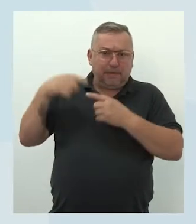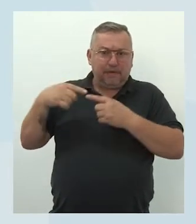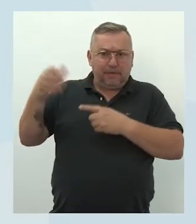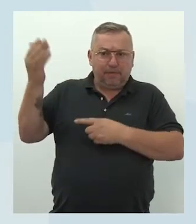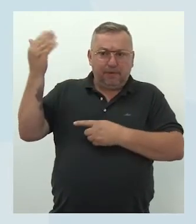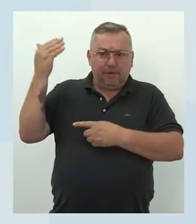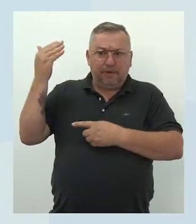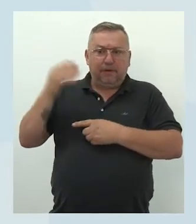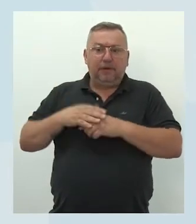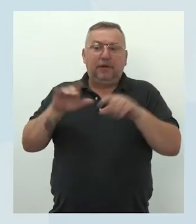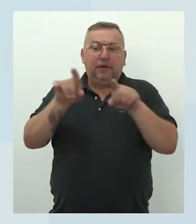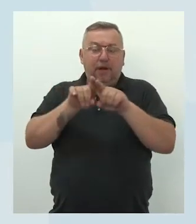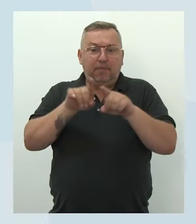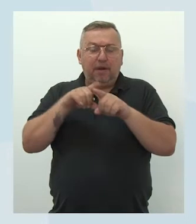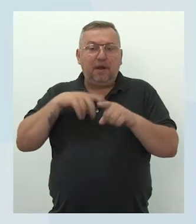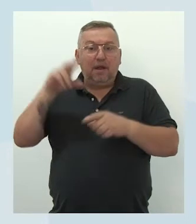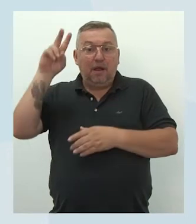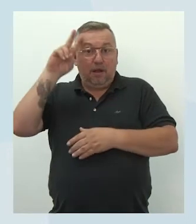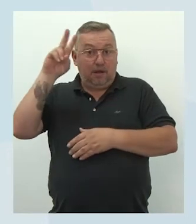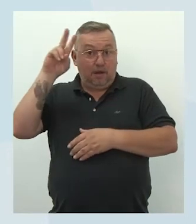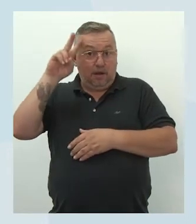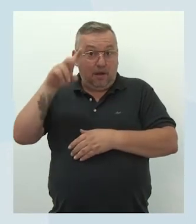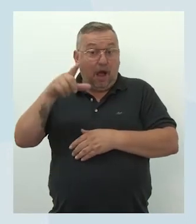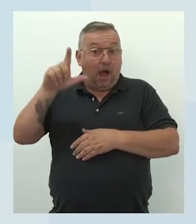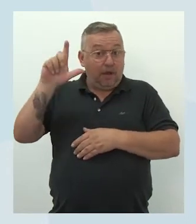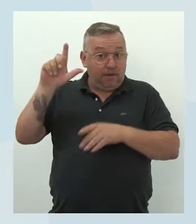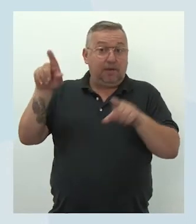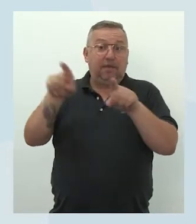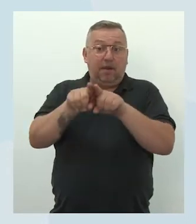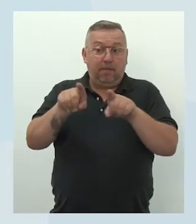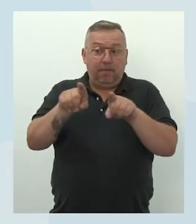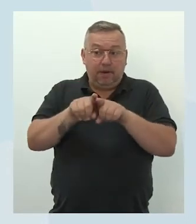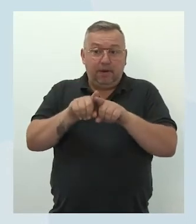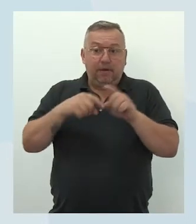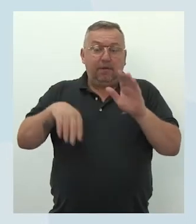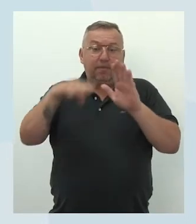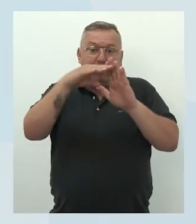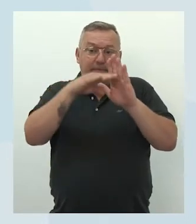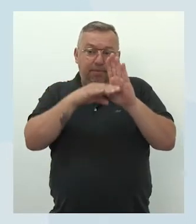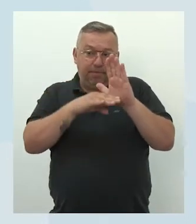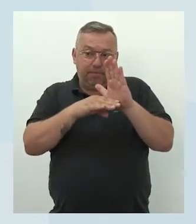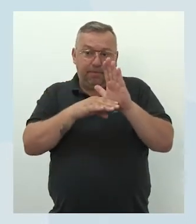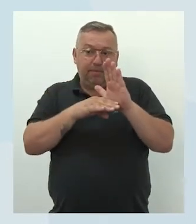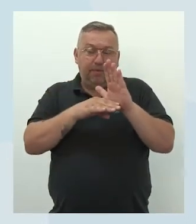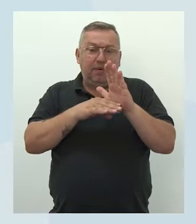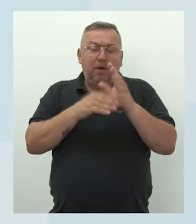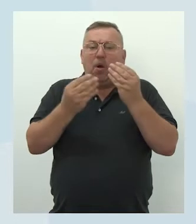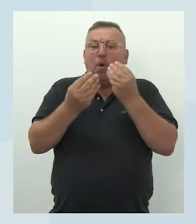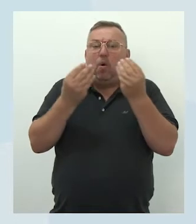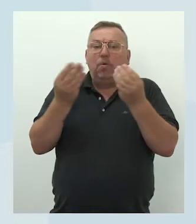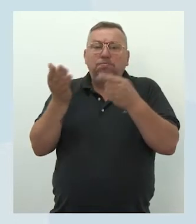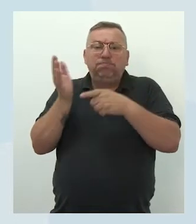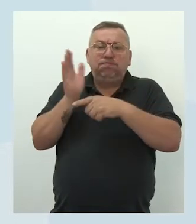semanas e que foram relembradas anteriormente, elencadas anteriormente,